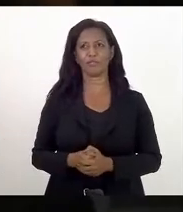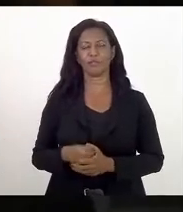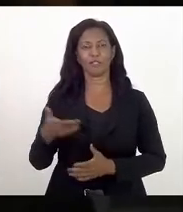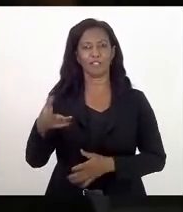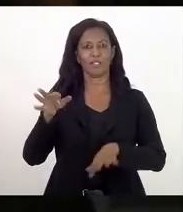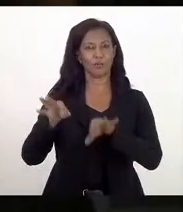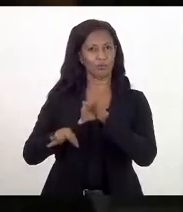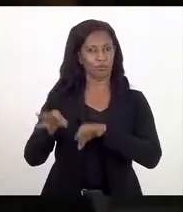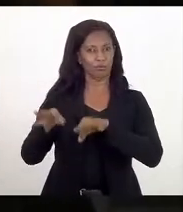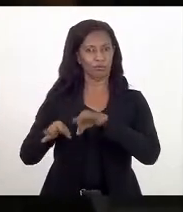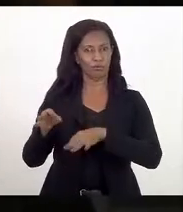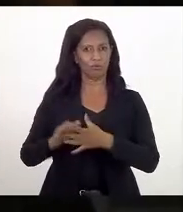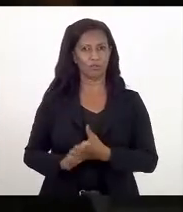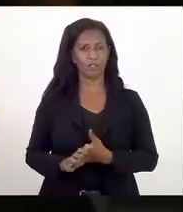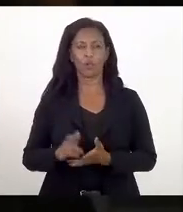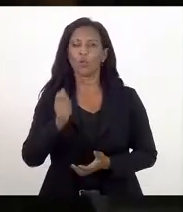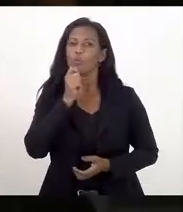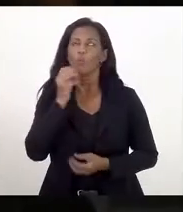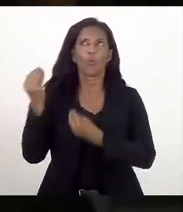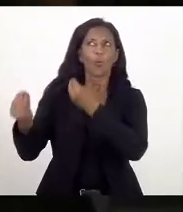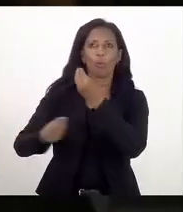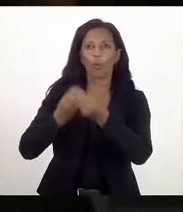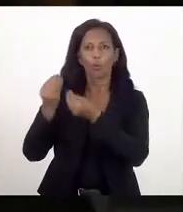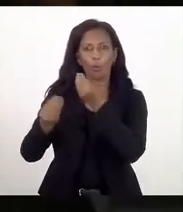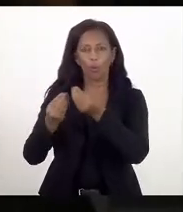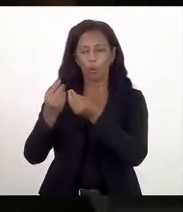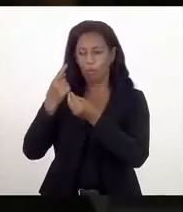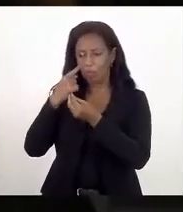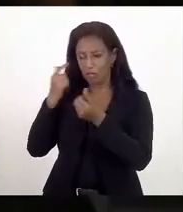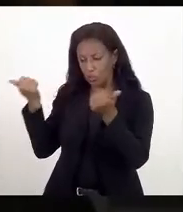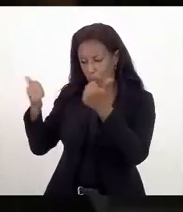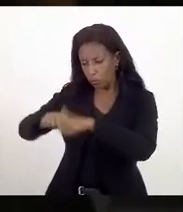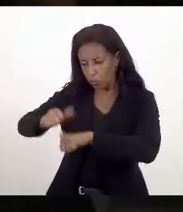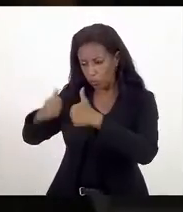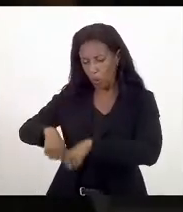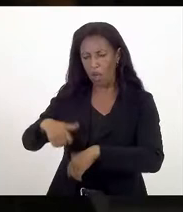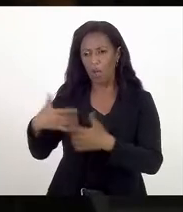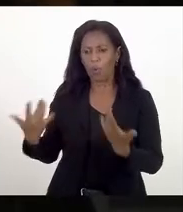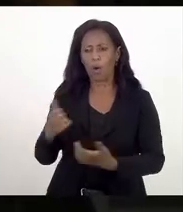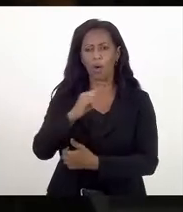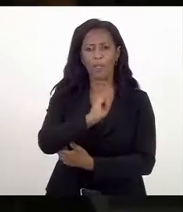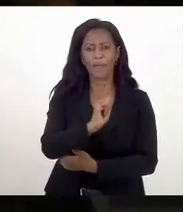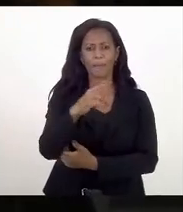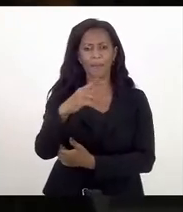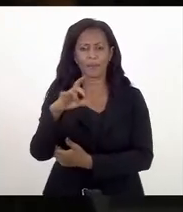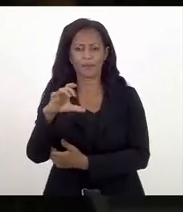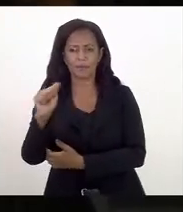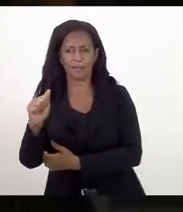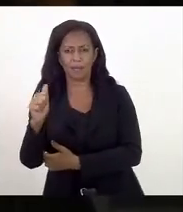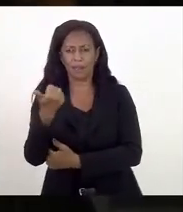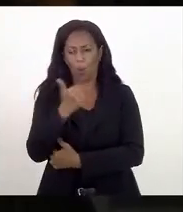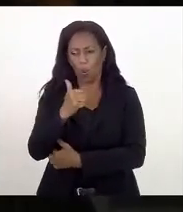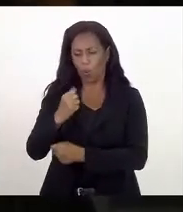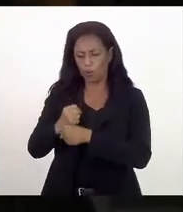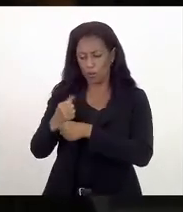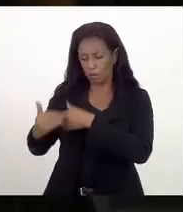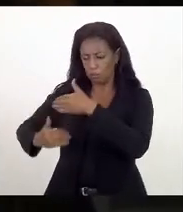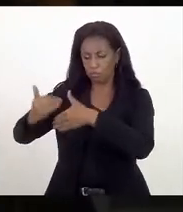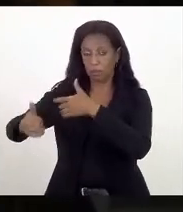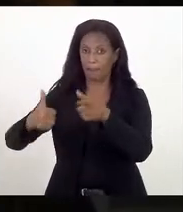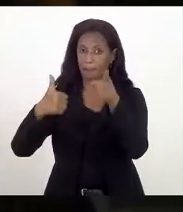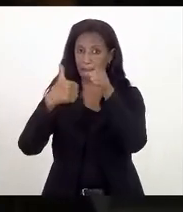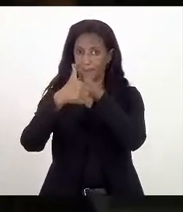futurologia. Não tem como a gente prever qual será o IPCA daqui a 11 anos. Então, essa é a minha primeira